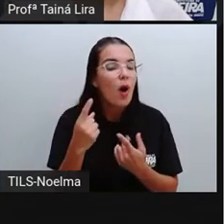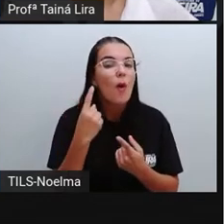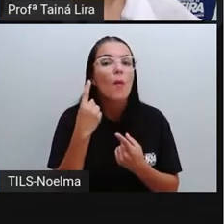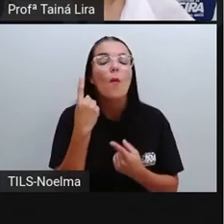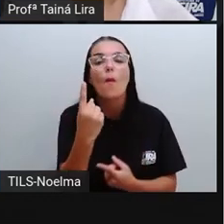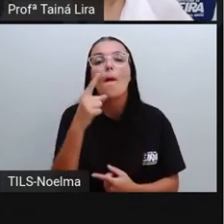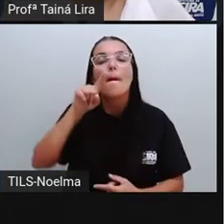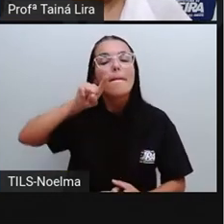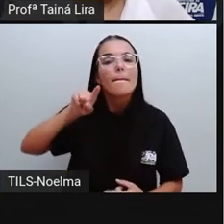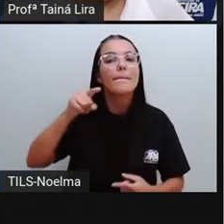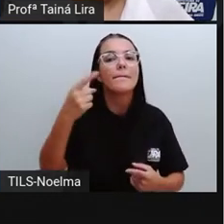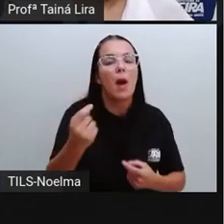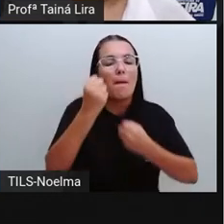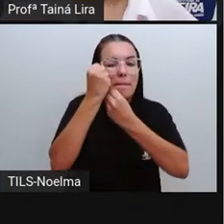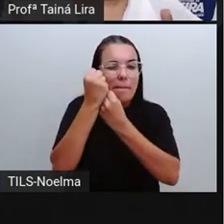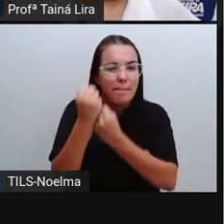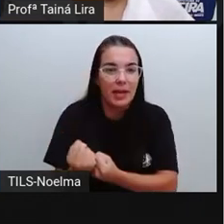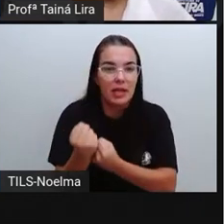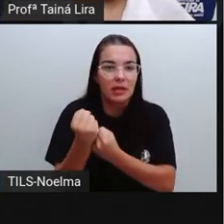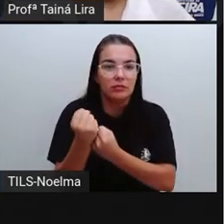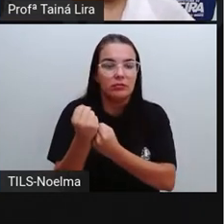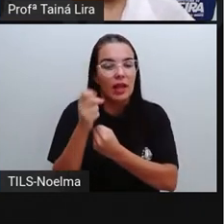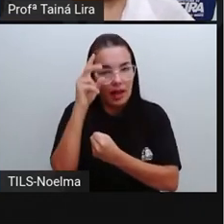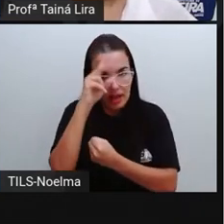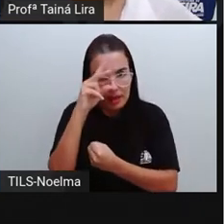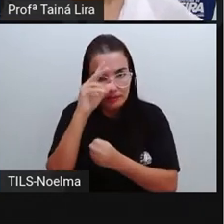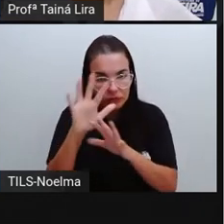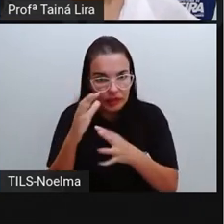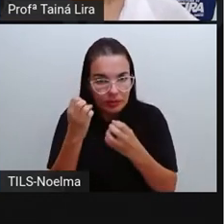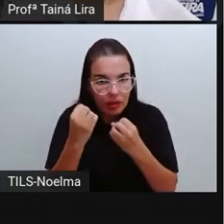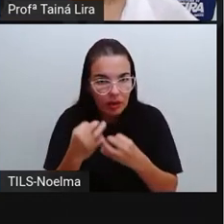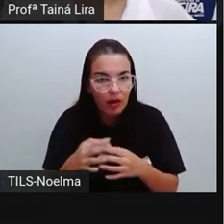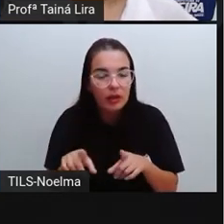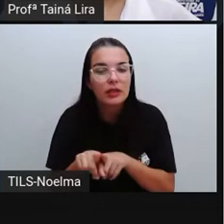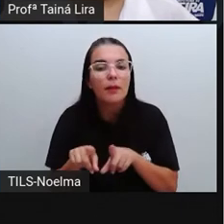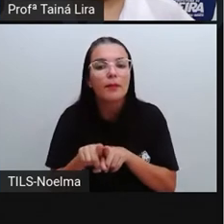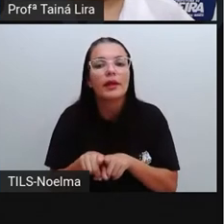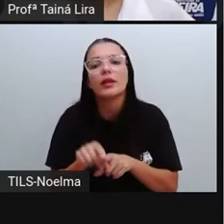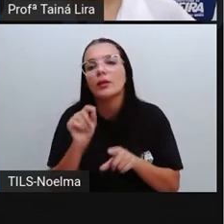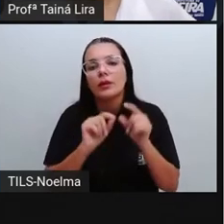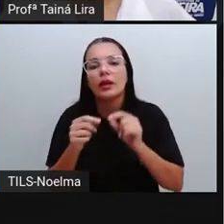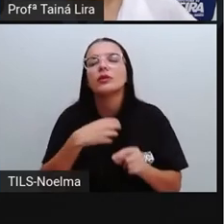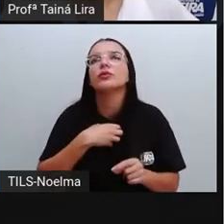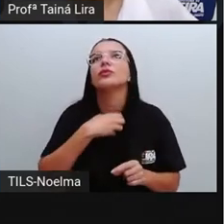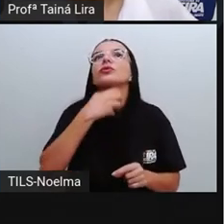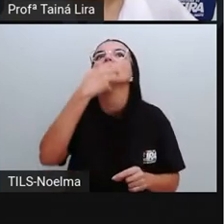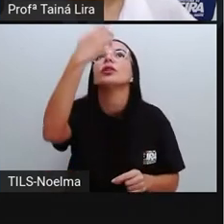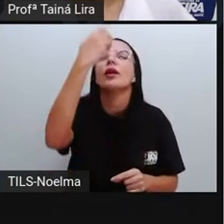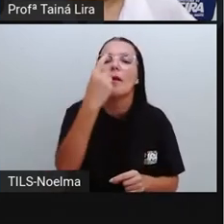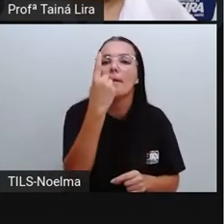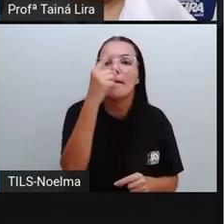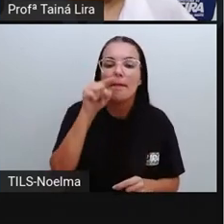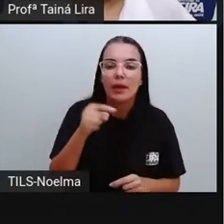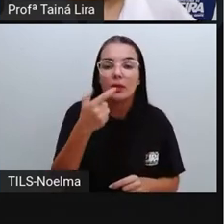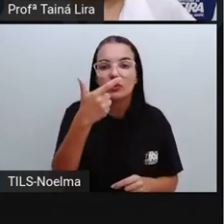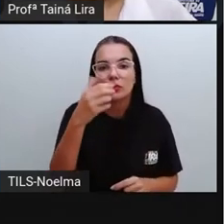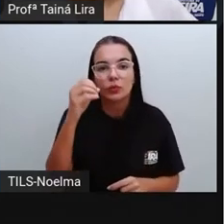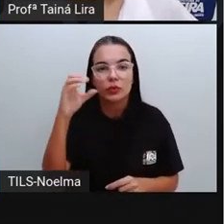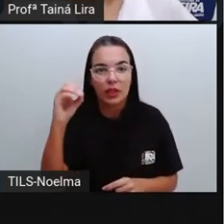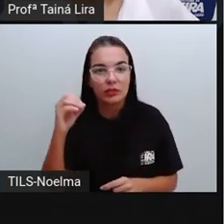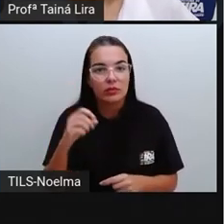tonelada tem 1.000 quilos. Lembram disso? E que a girafa pesa 1.200